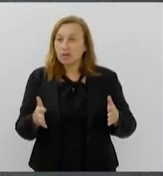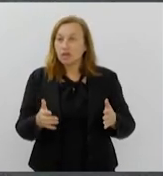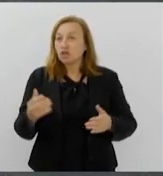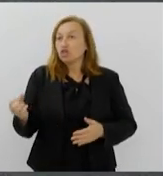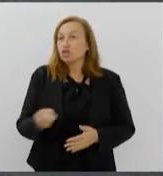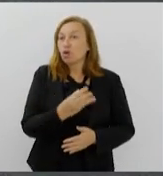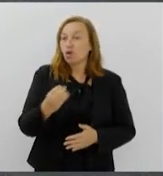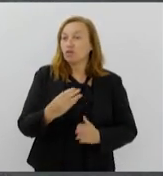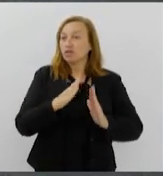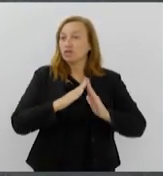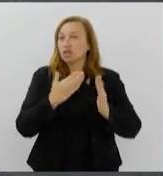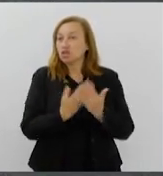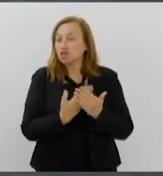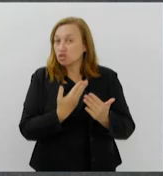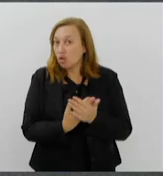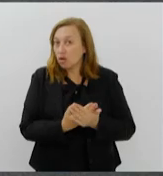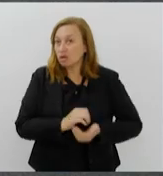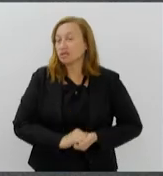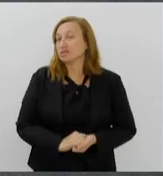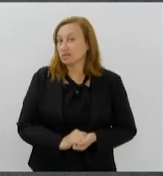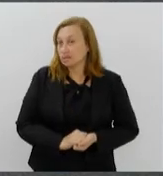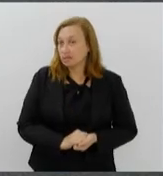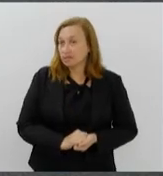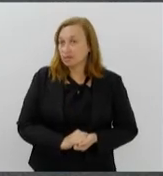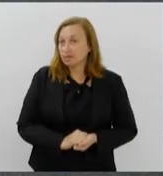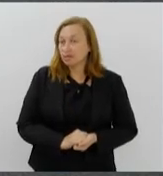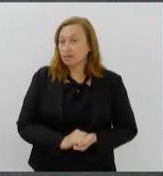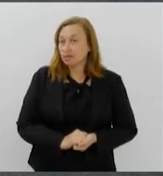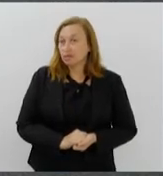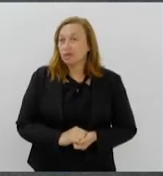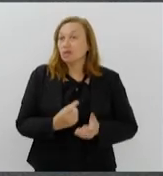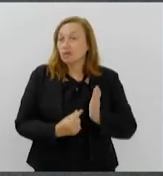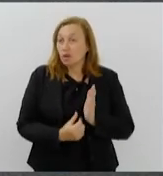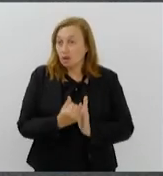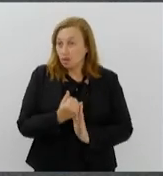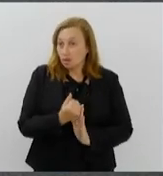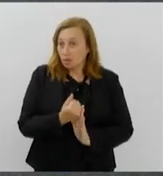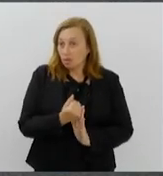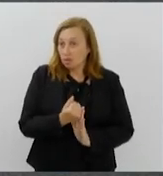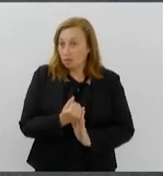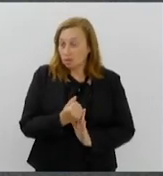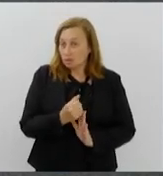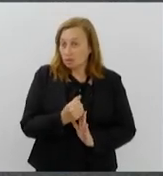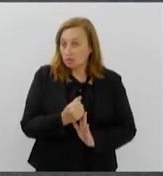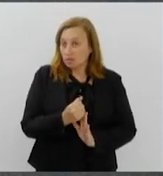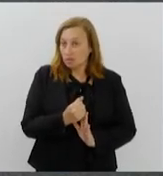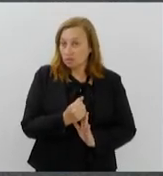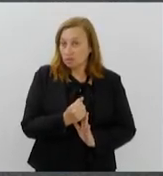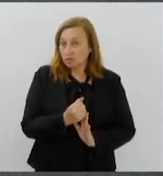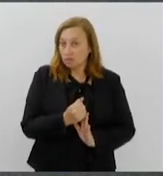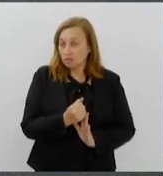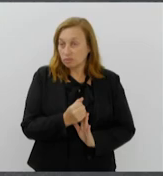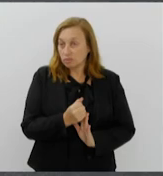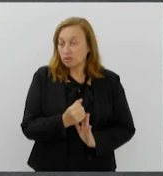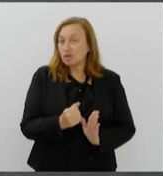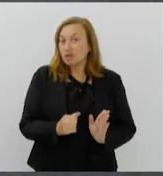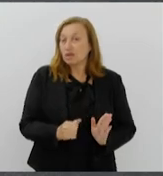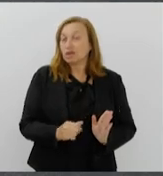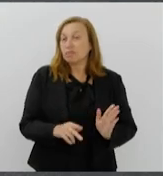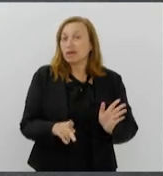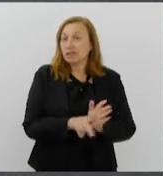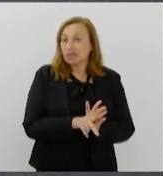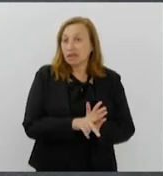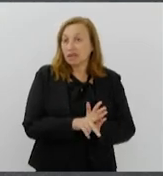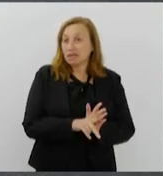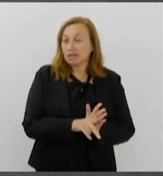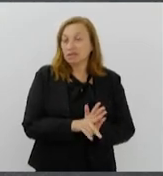porque são unidades dispendiosas, né? O recurso sai do recurso da corporação, não é um recurso que sai da educação, porque são escolas